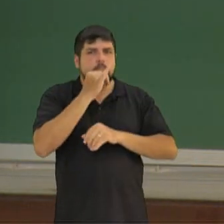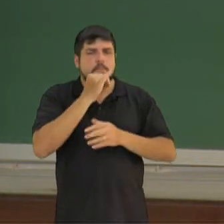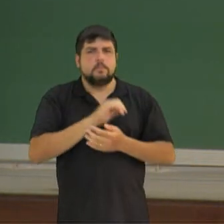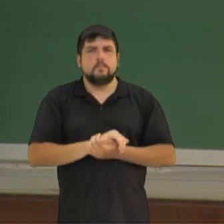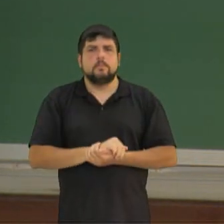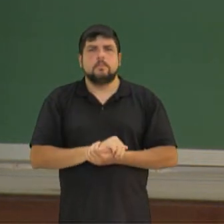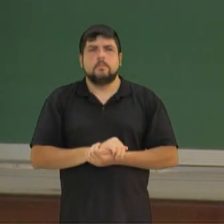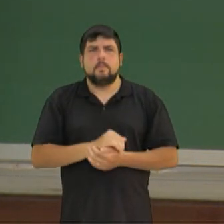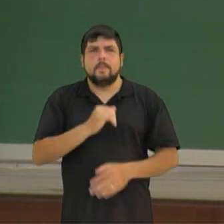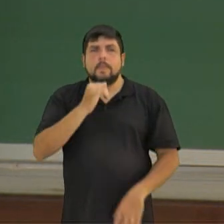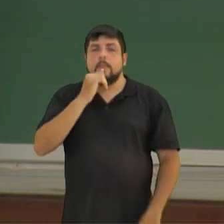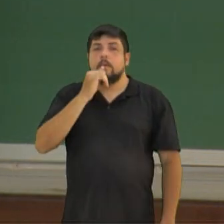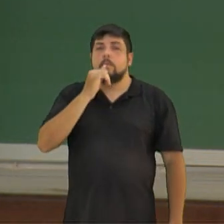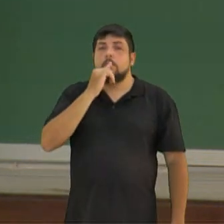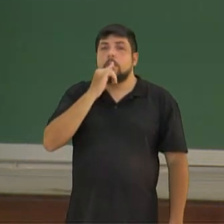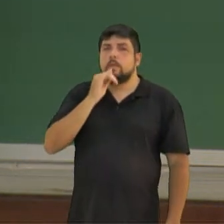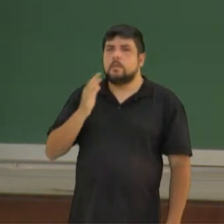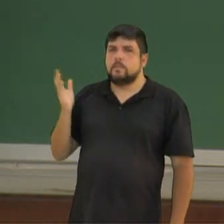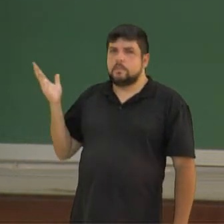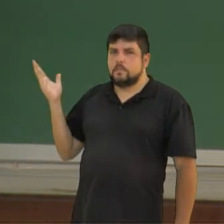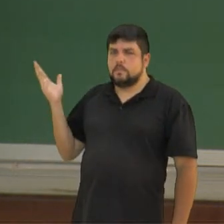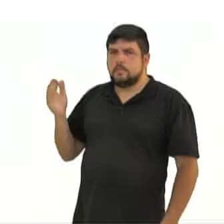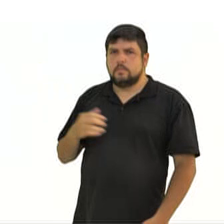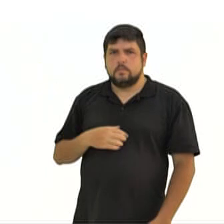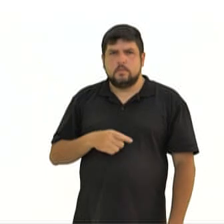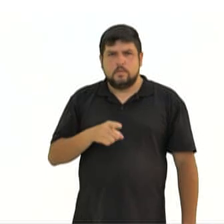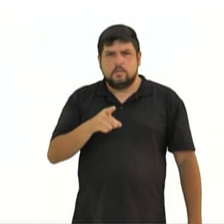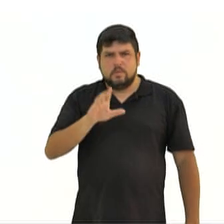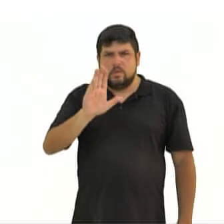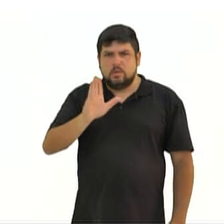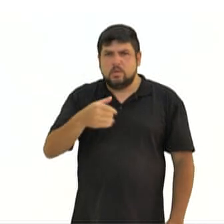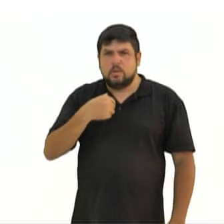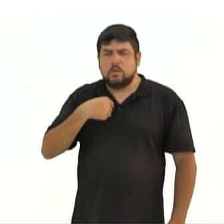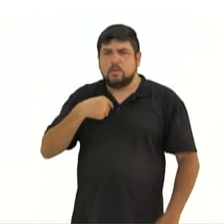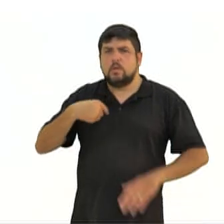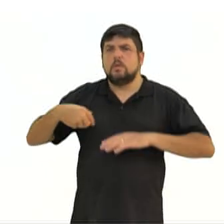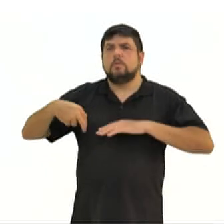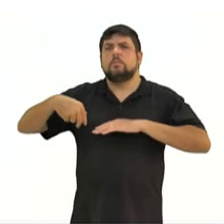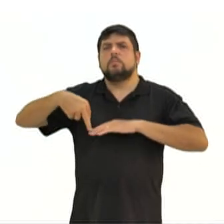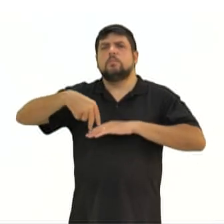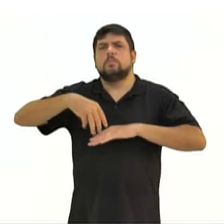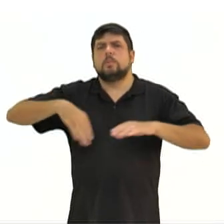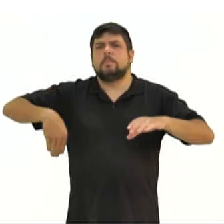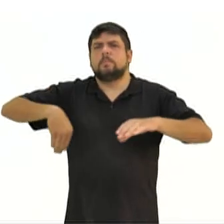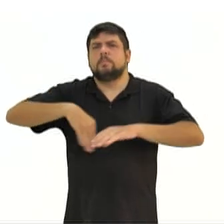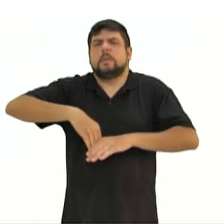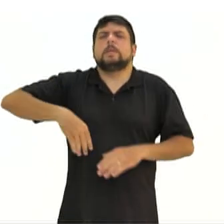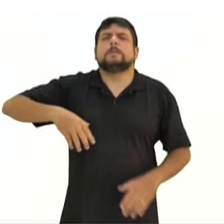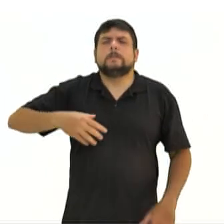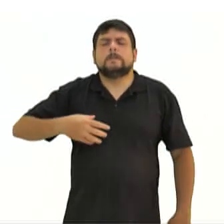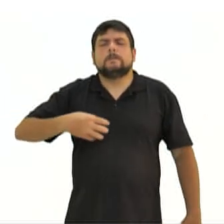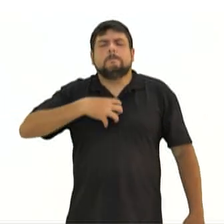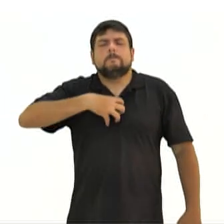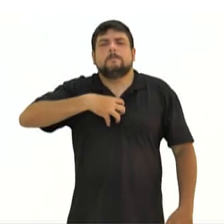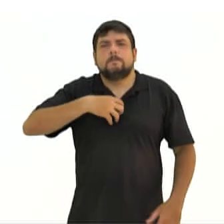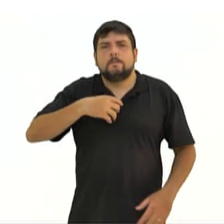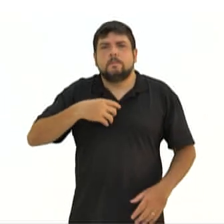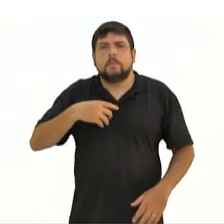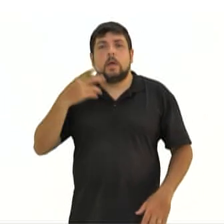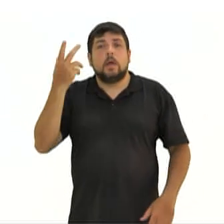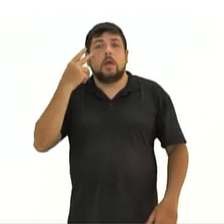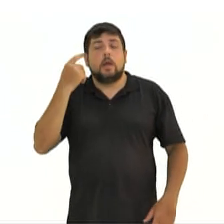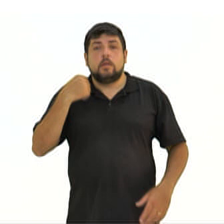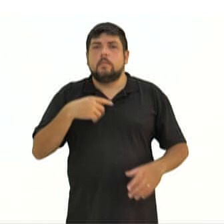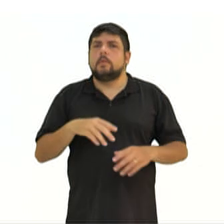Essa situação aqui, ó. Você já teve essa experiência de dar uma topada numa pedra? De estar distraído, andando, principalmente